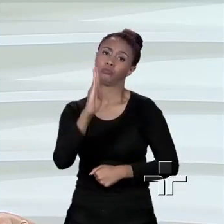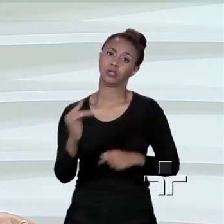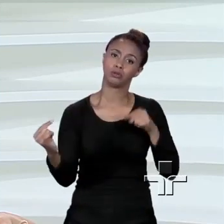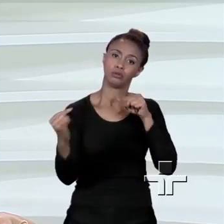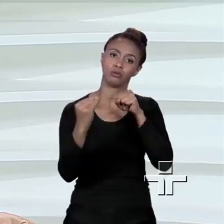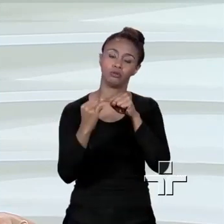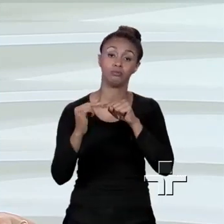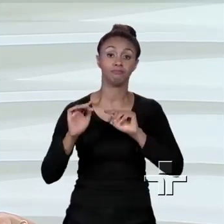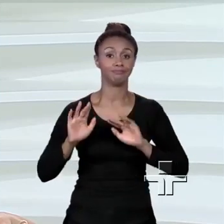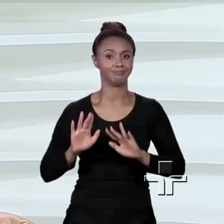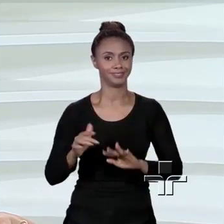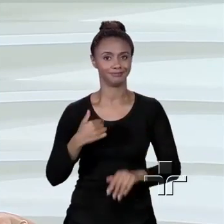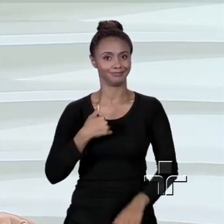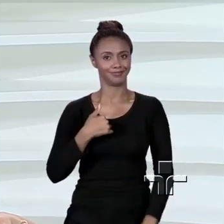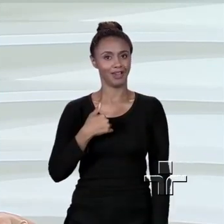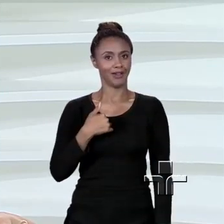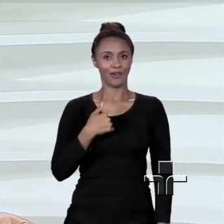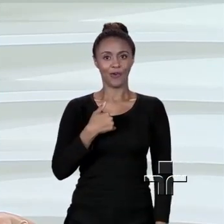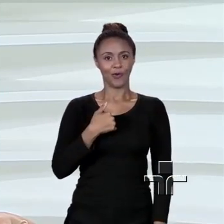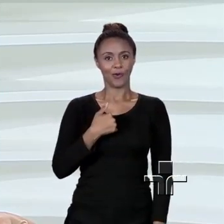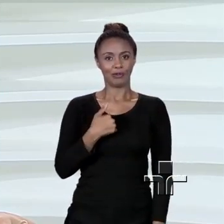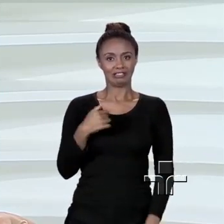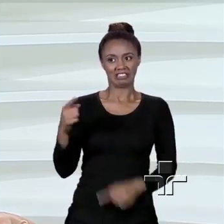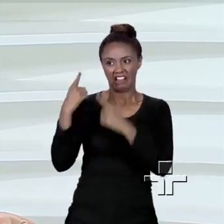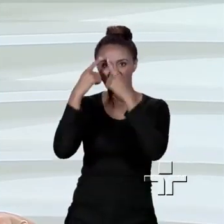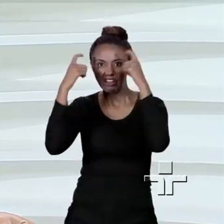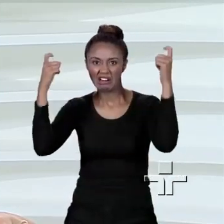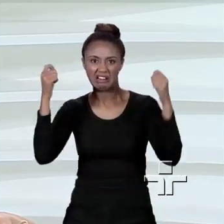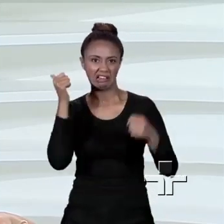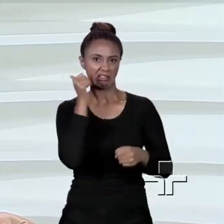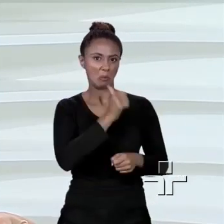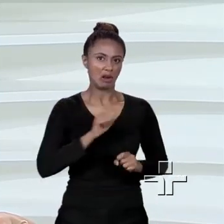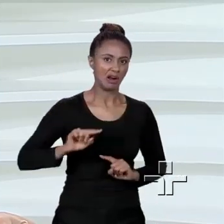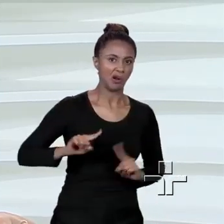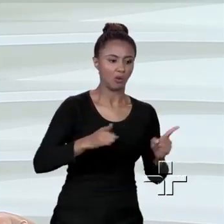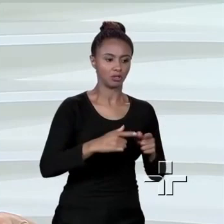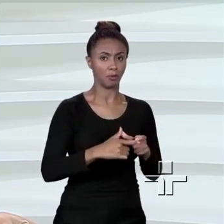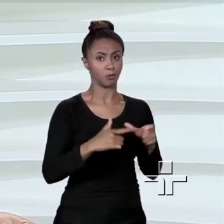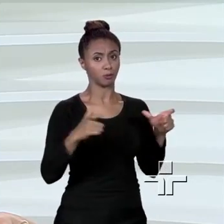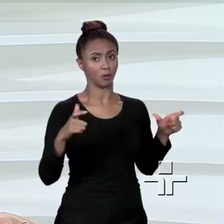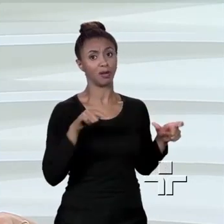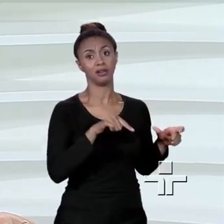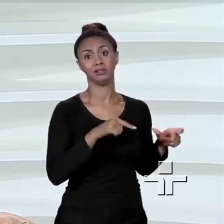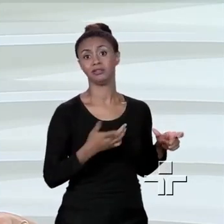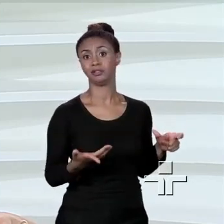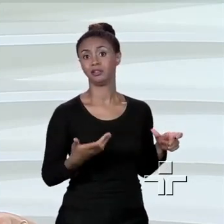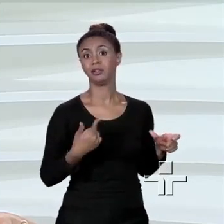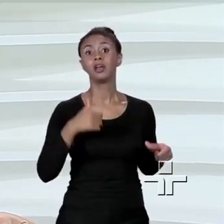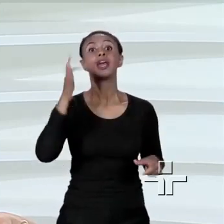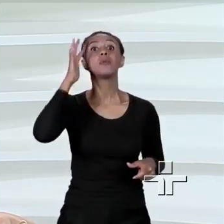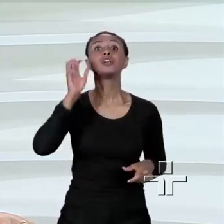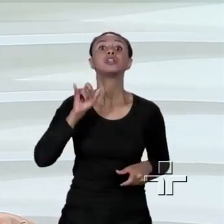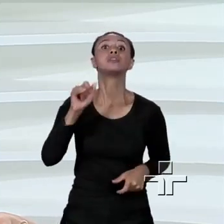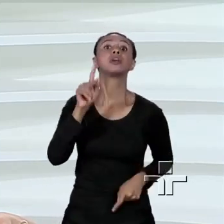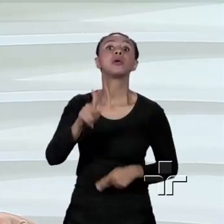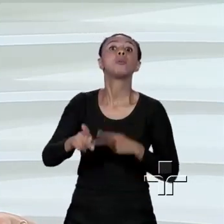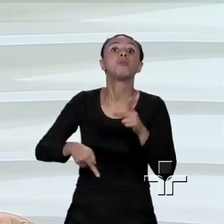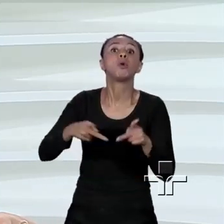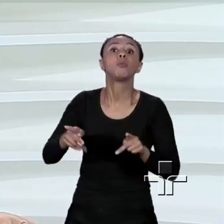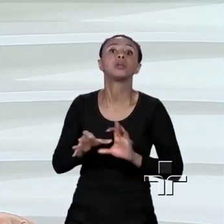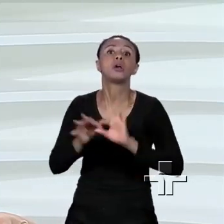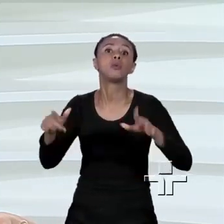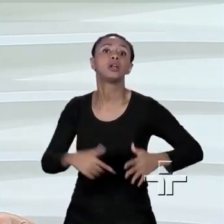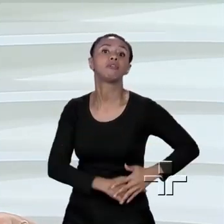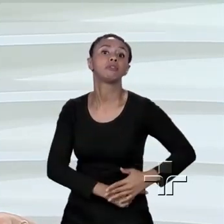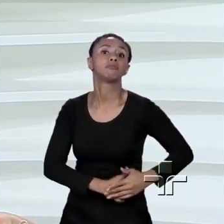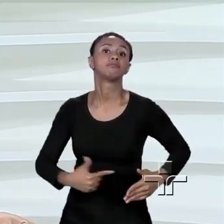Mas eu não, sabe, essa violência contra a mulher que aumentou, eu fico imaginando armar a população, né?